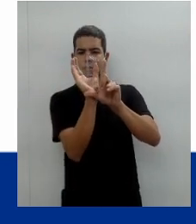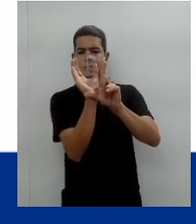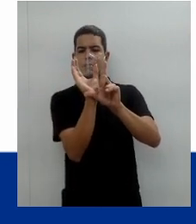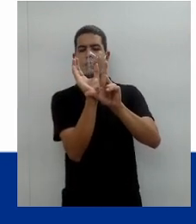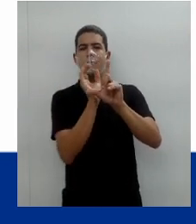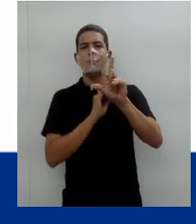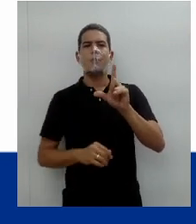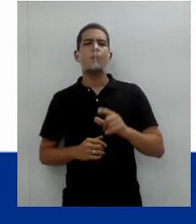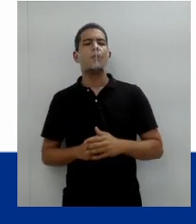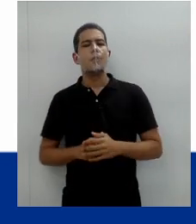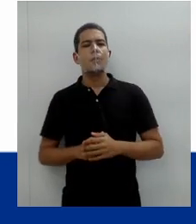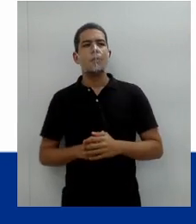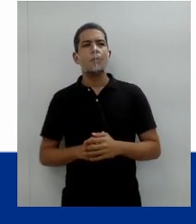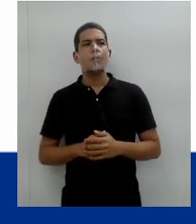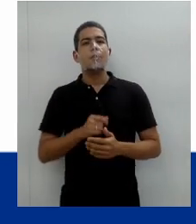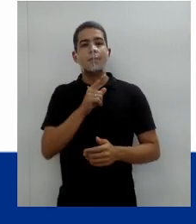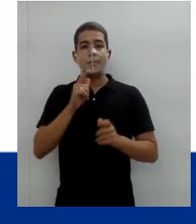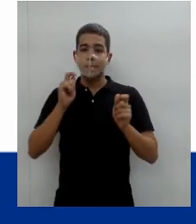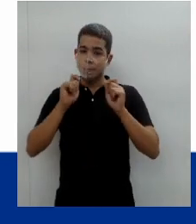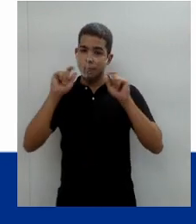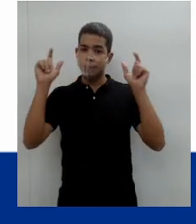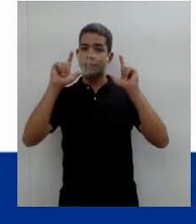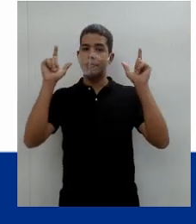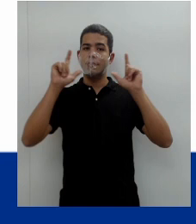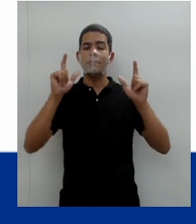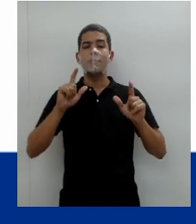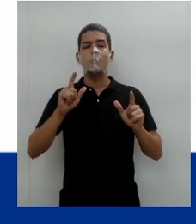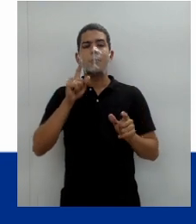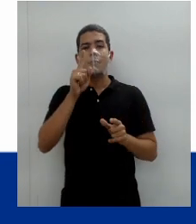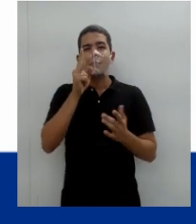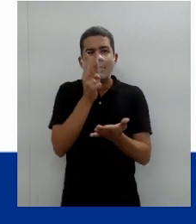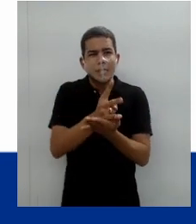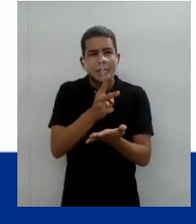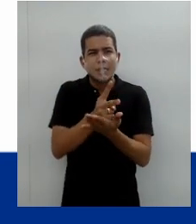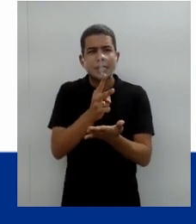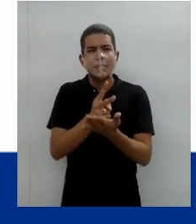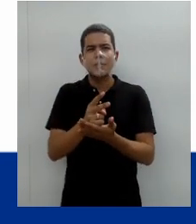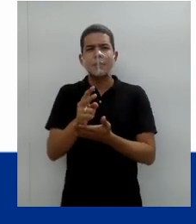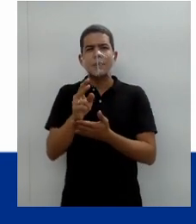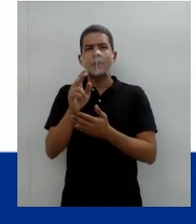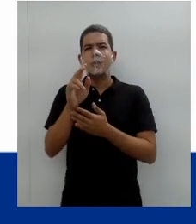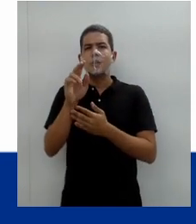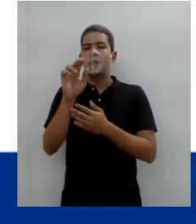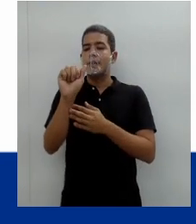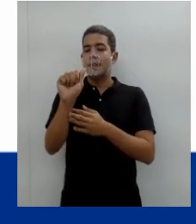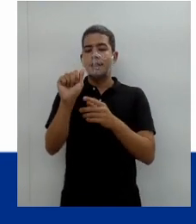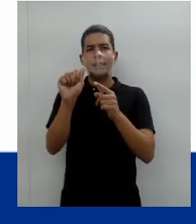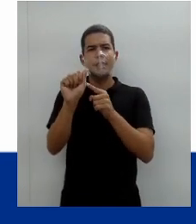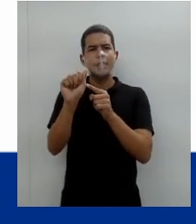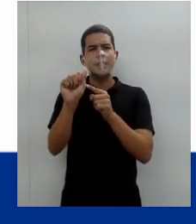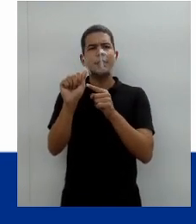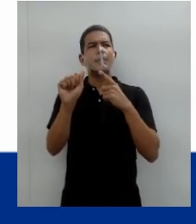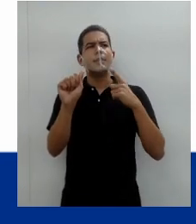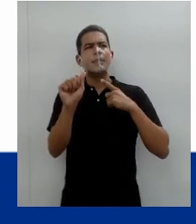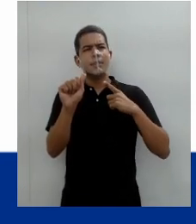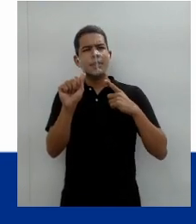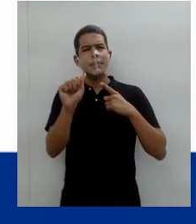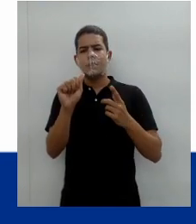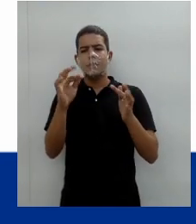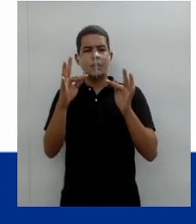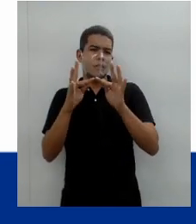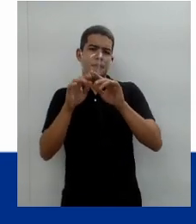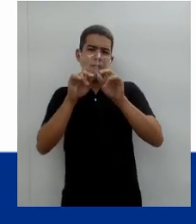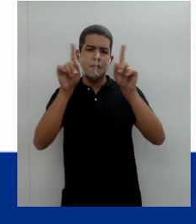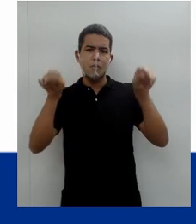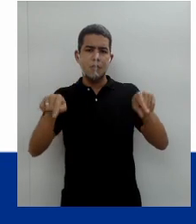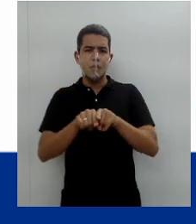aí, tá certo? Então fica atento, toda vez que a gente tiver o coeficiente A da função